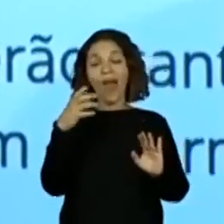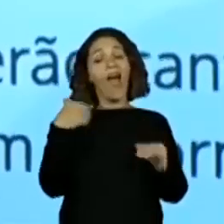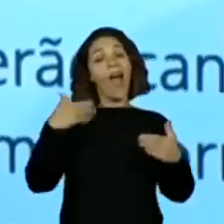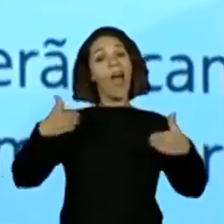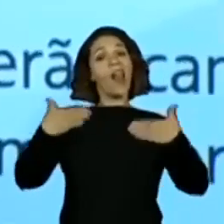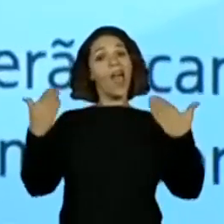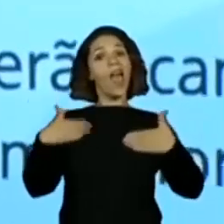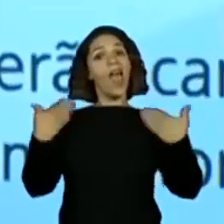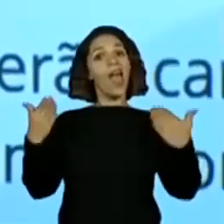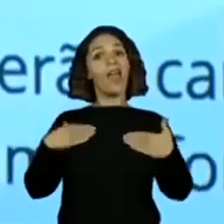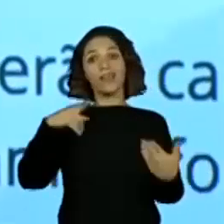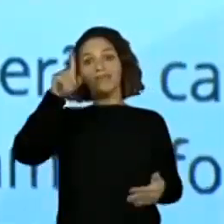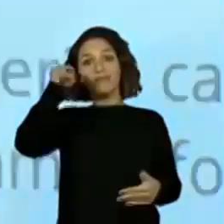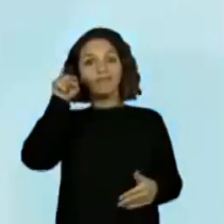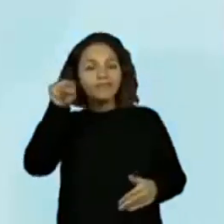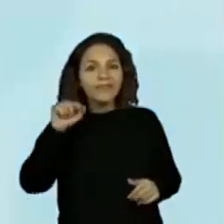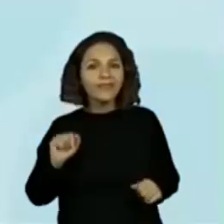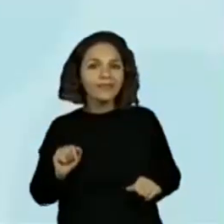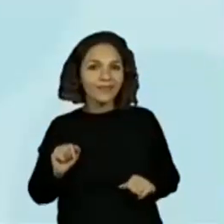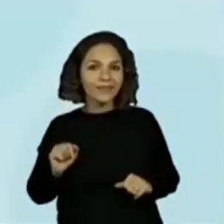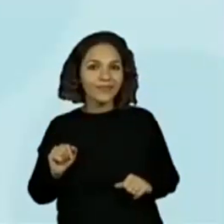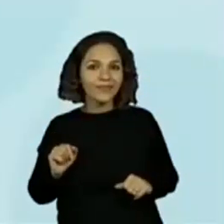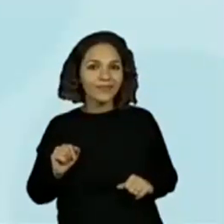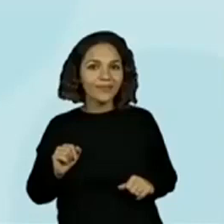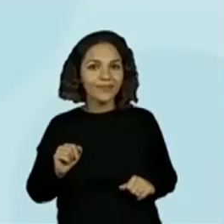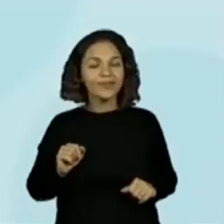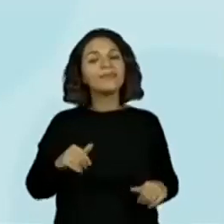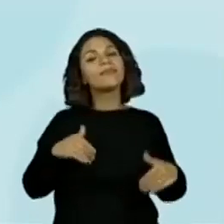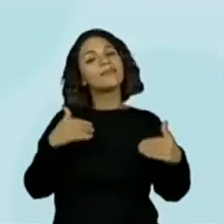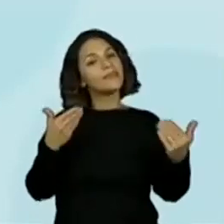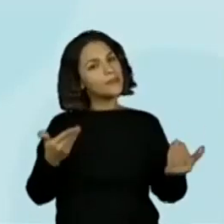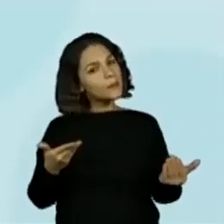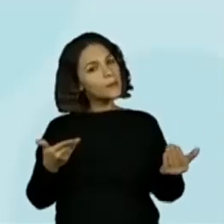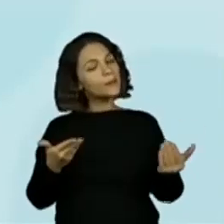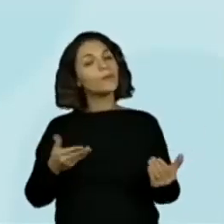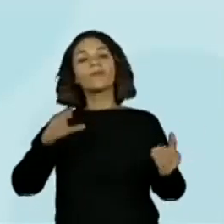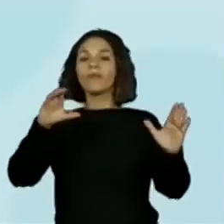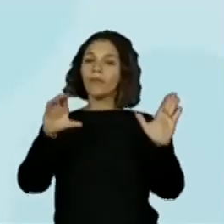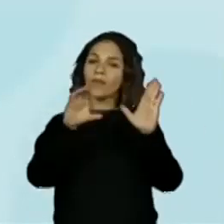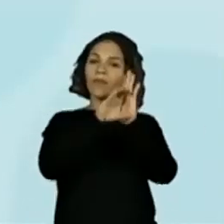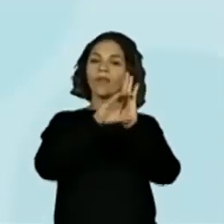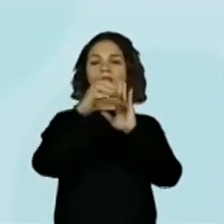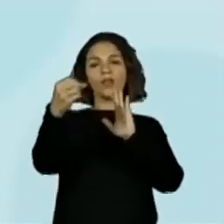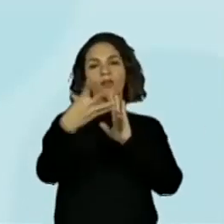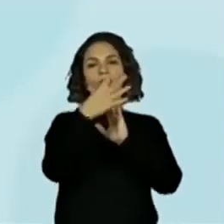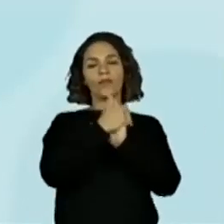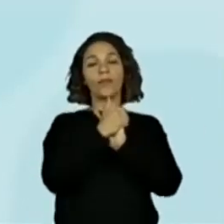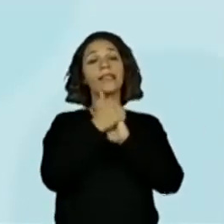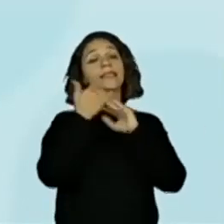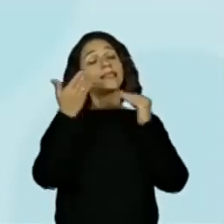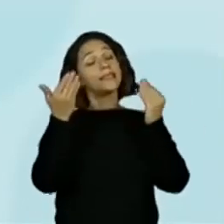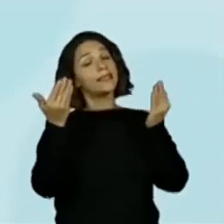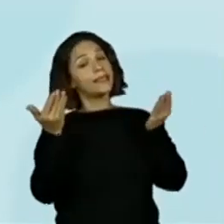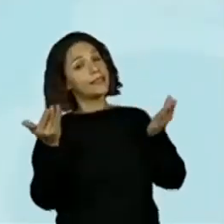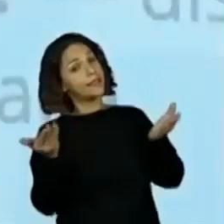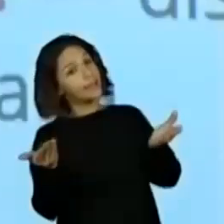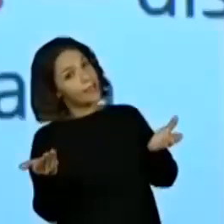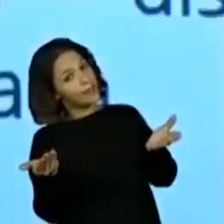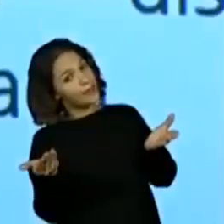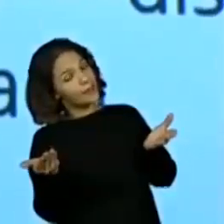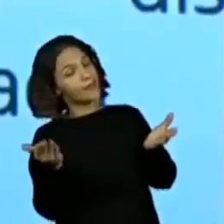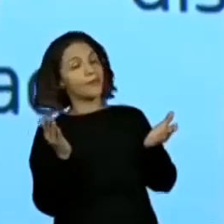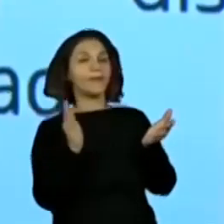da cigarra. Tá vendo? Vamos abrir um novo parágrafo. Olha aqui. Bom. Olha aqui.